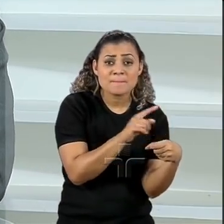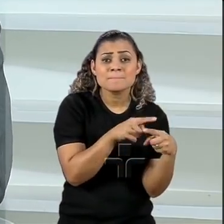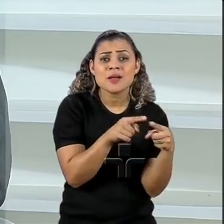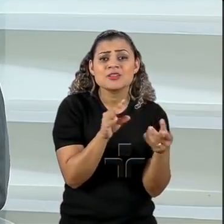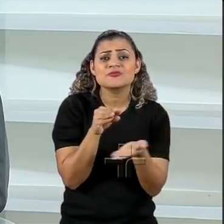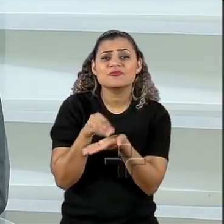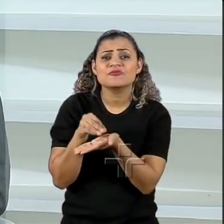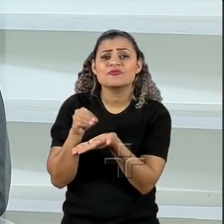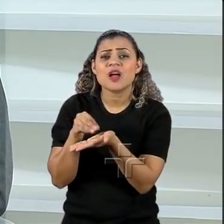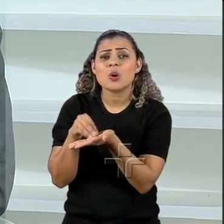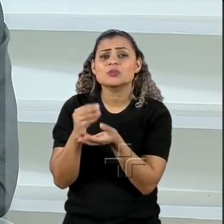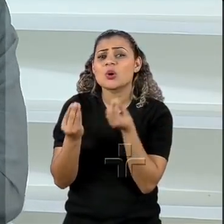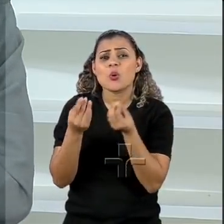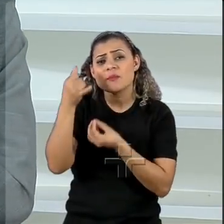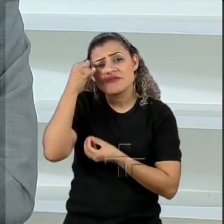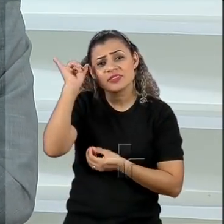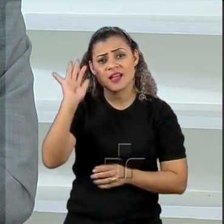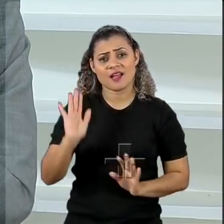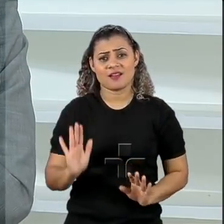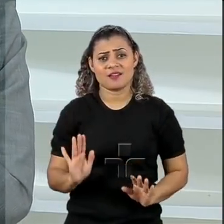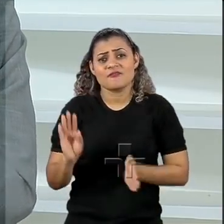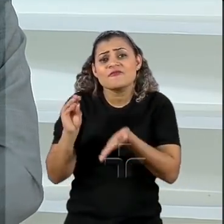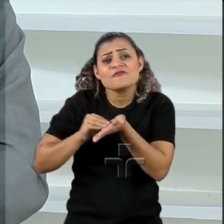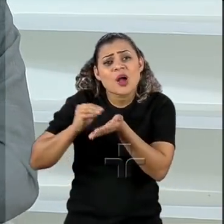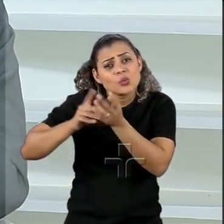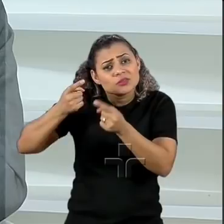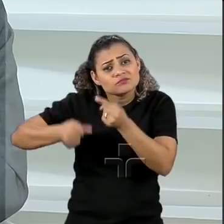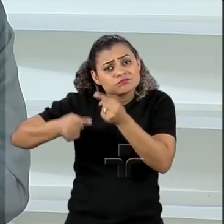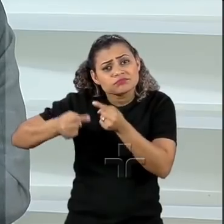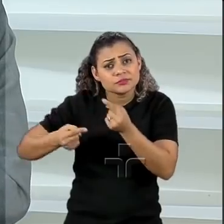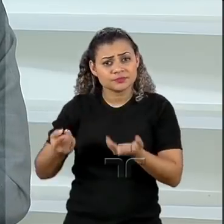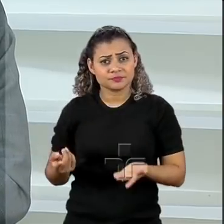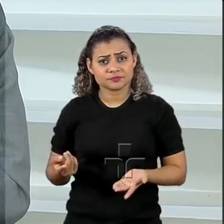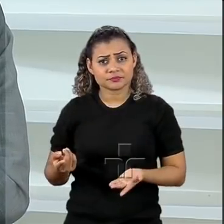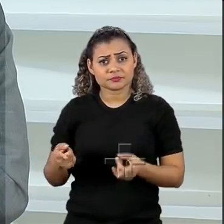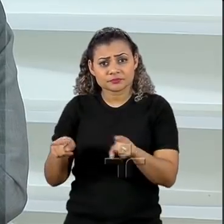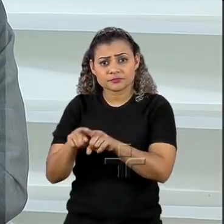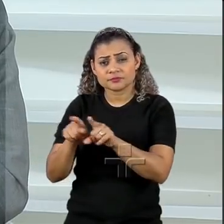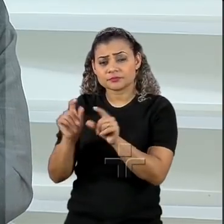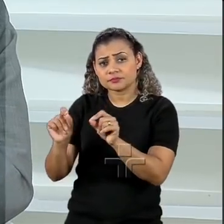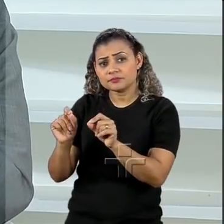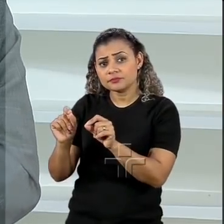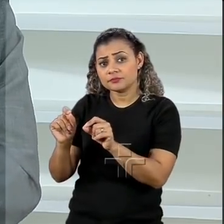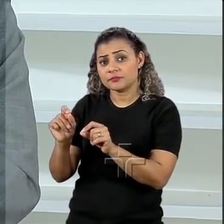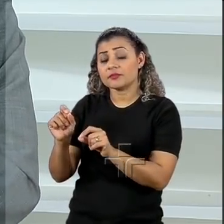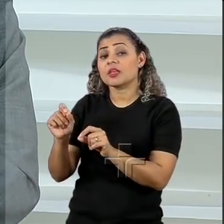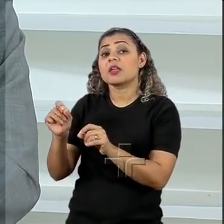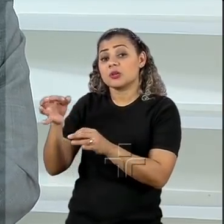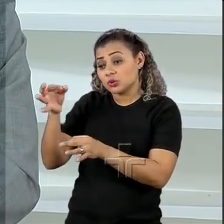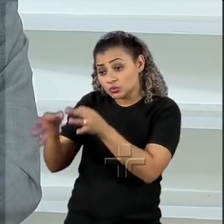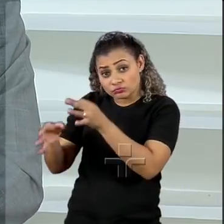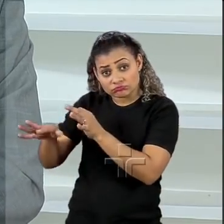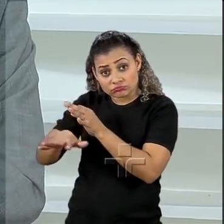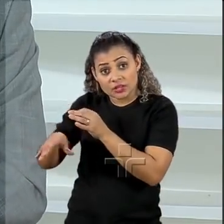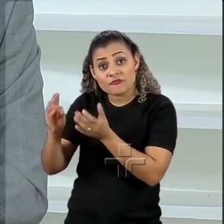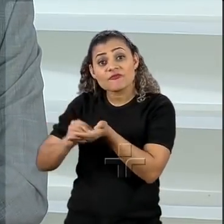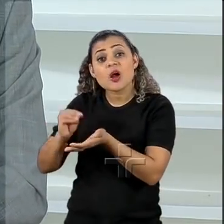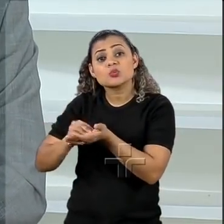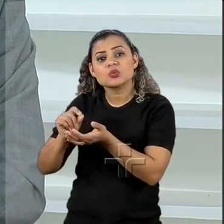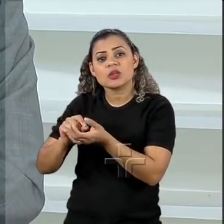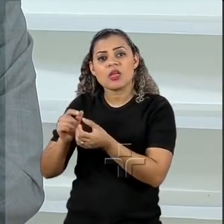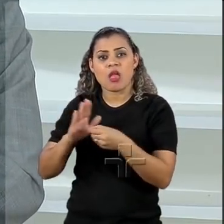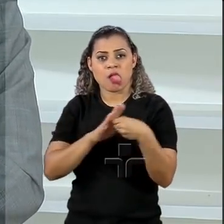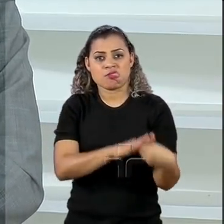questão preventiva. Então, no Congresso Nacional, os projetos que estão lá em andamento, normalmente são projetos que tratam da questão